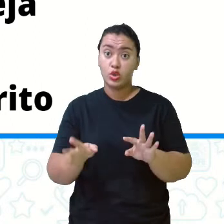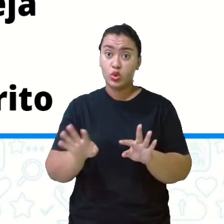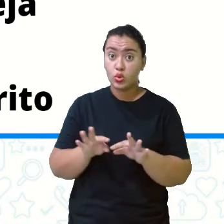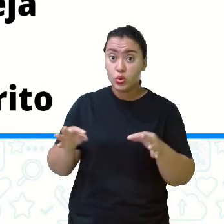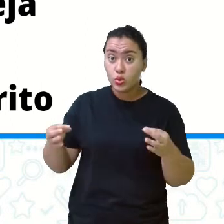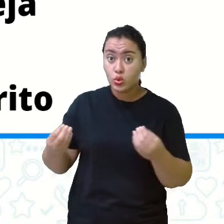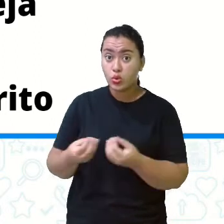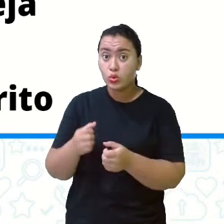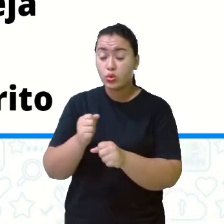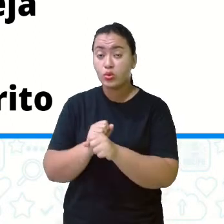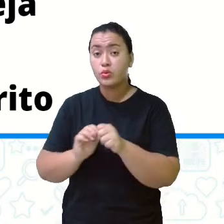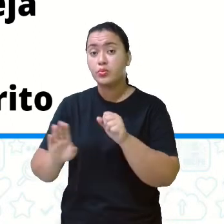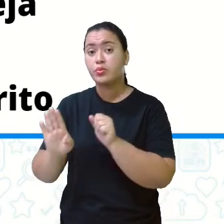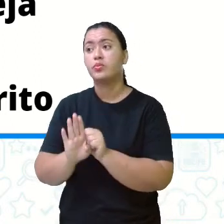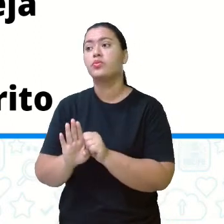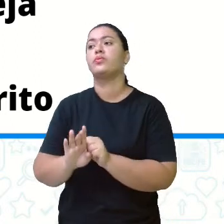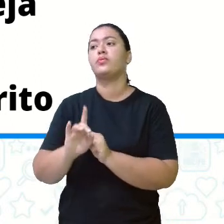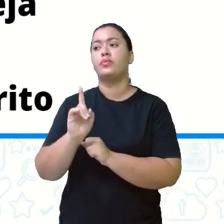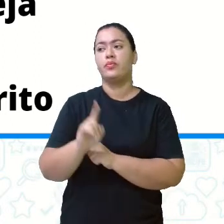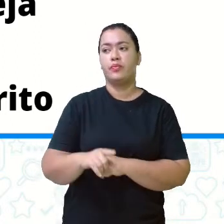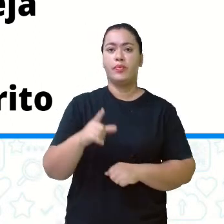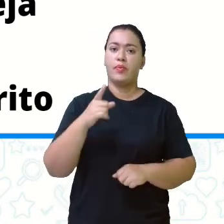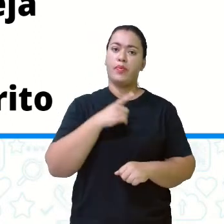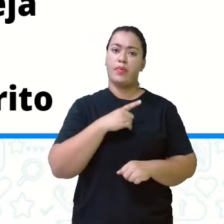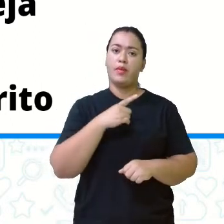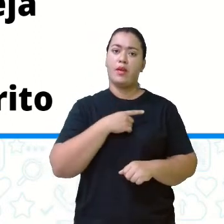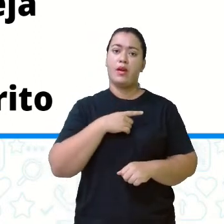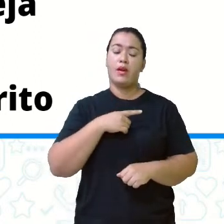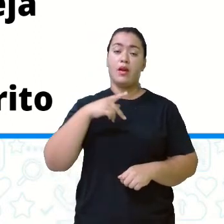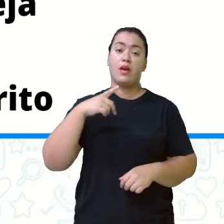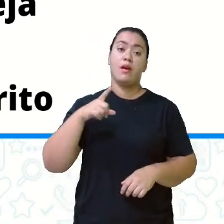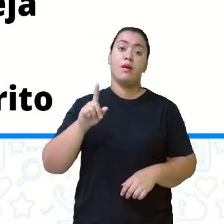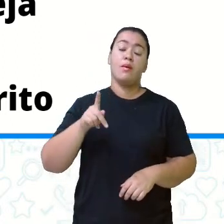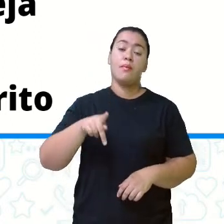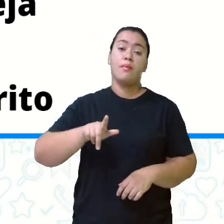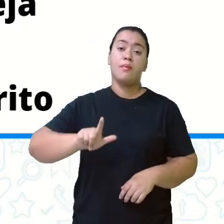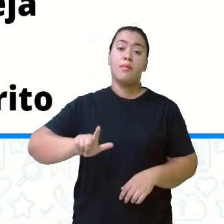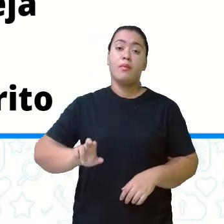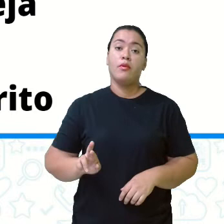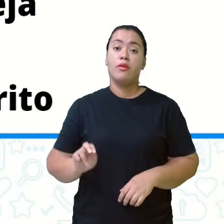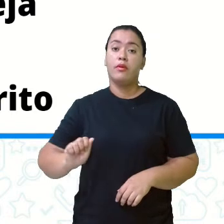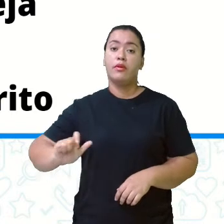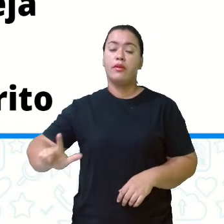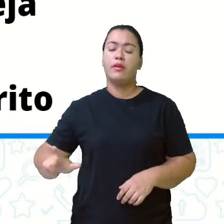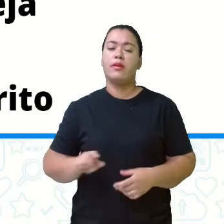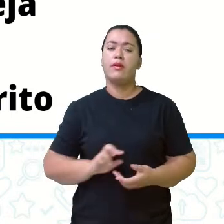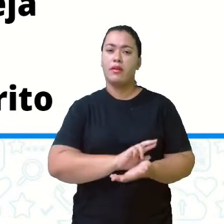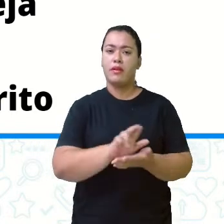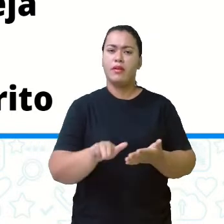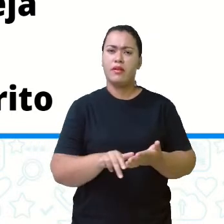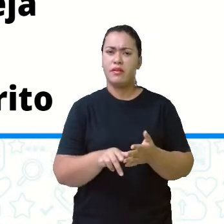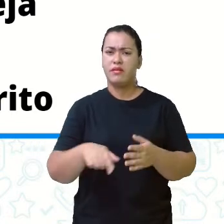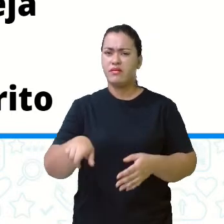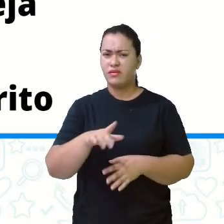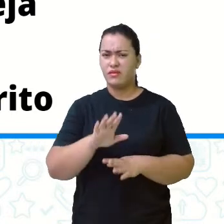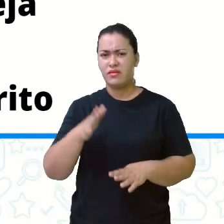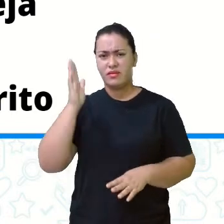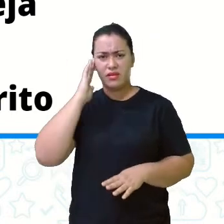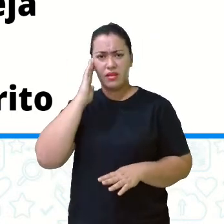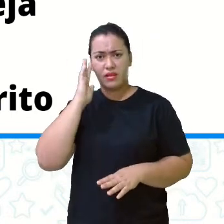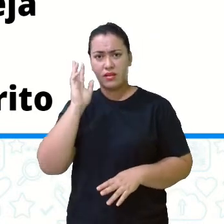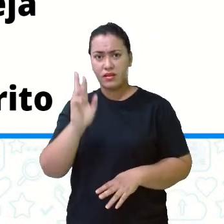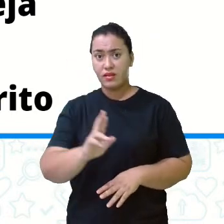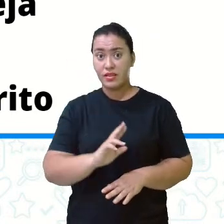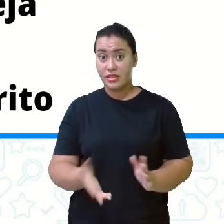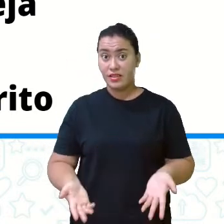os substantivos estão no plural? Será que vocês já sabem? Será que já responderam?